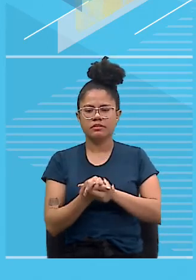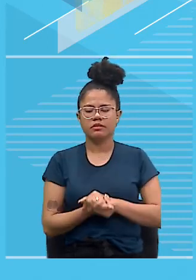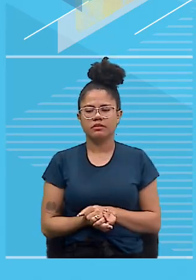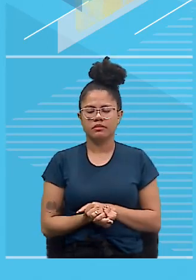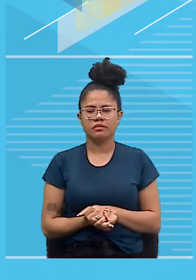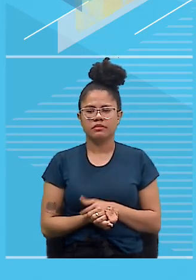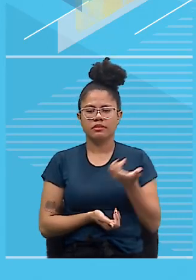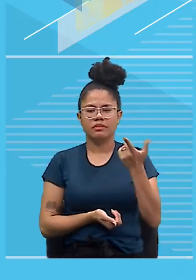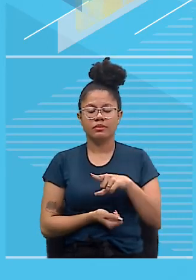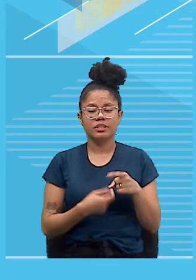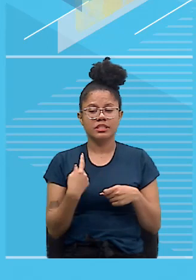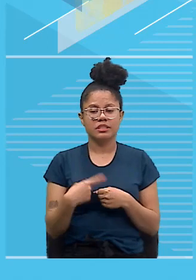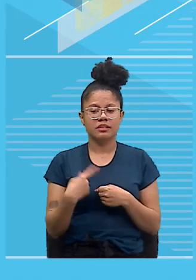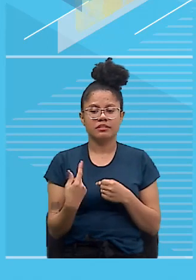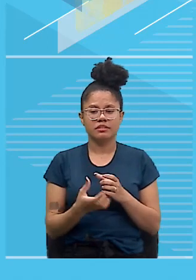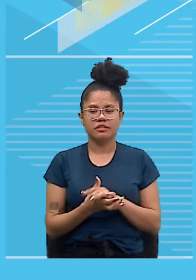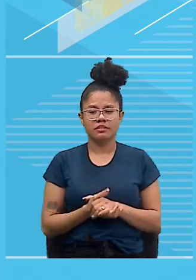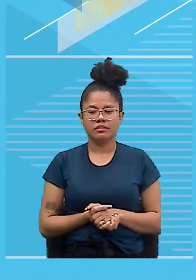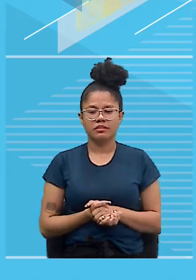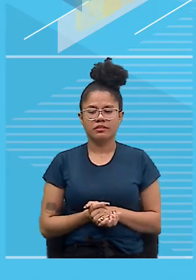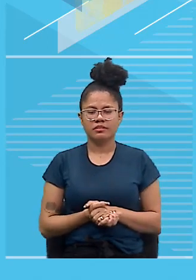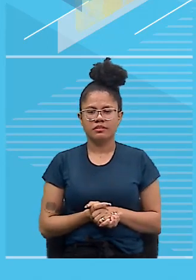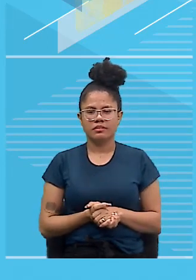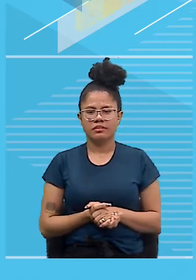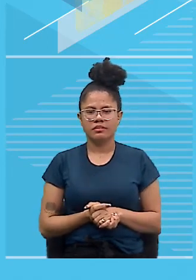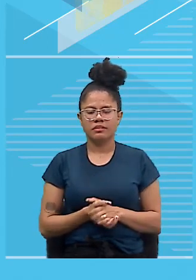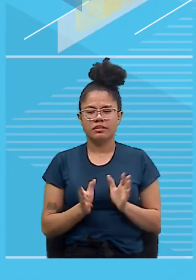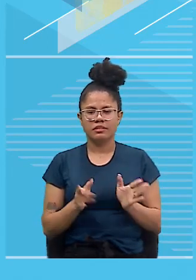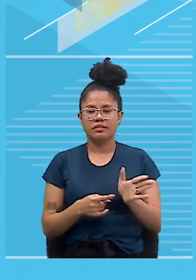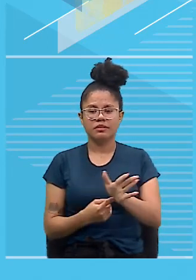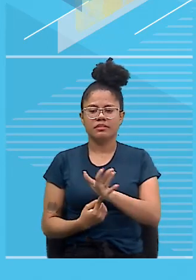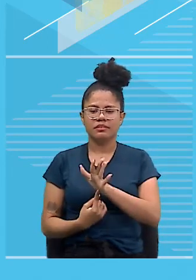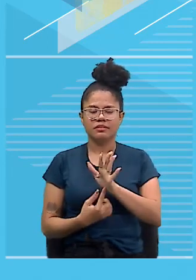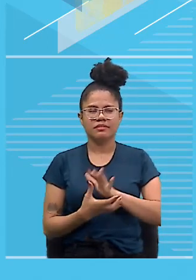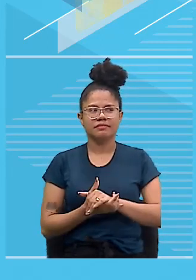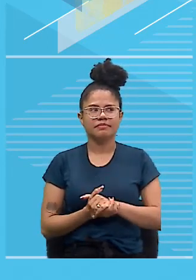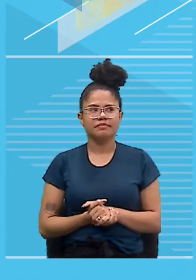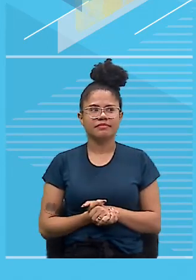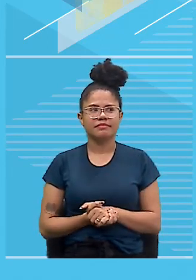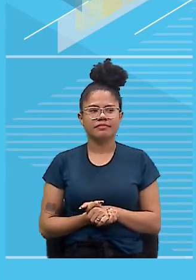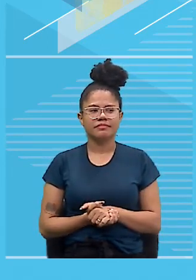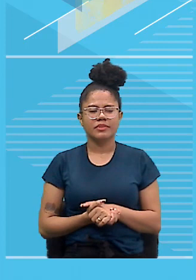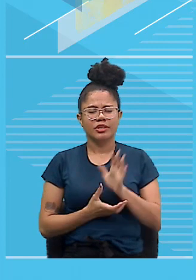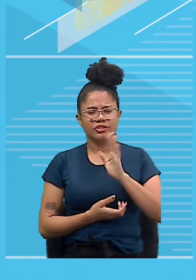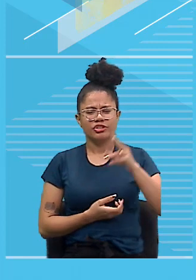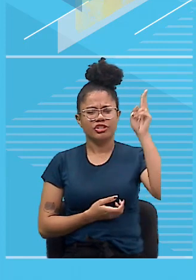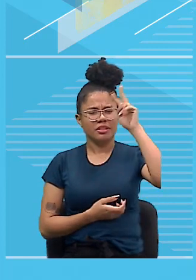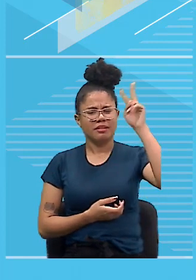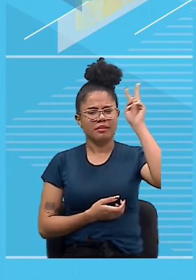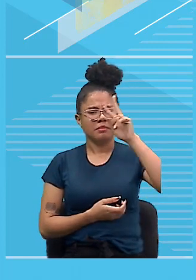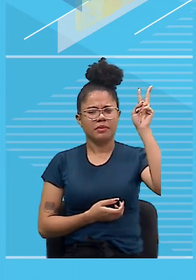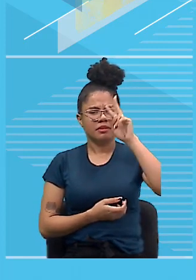fui para outra cidade eu já lembrar eu já lembrar o velho vai ficar esquecendo das coisas